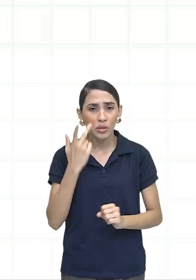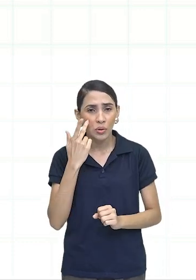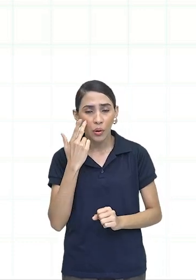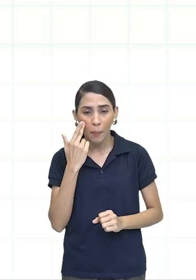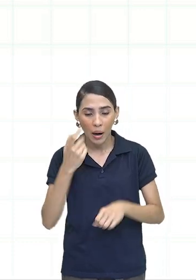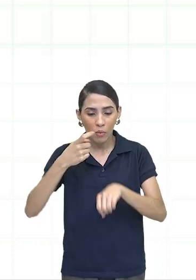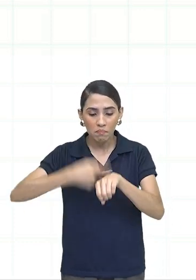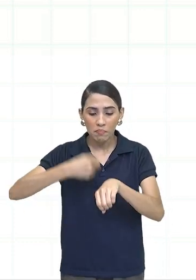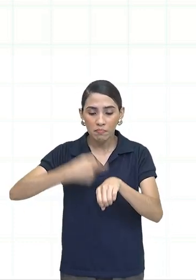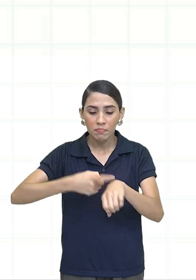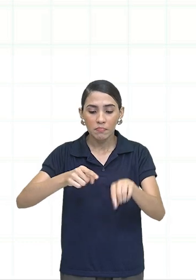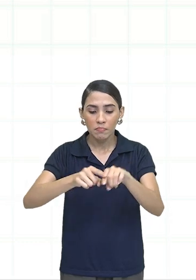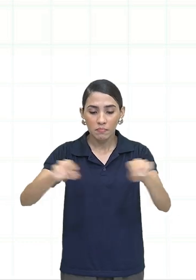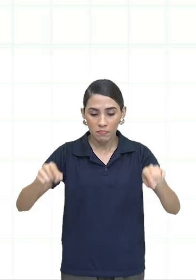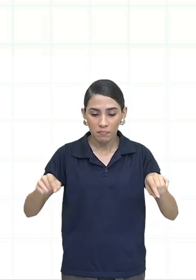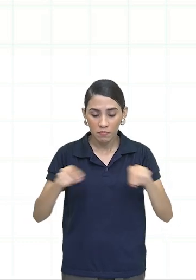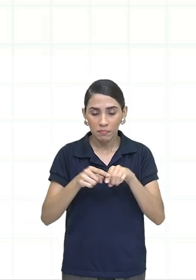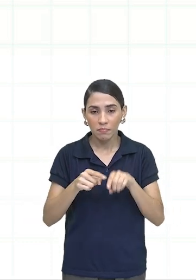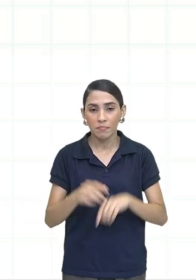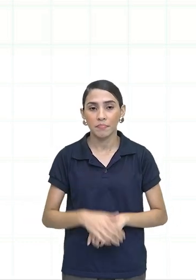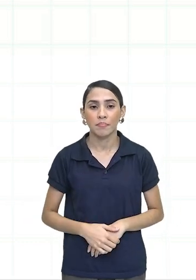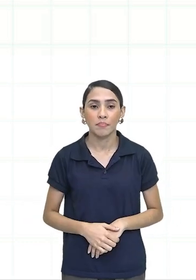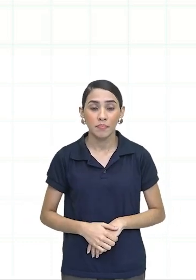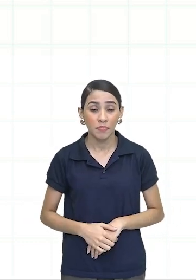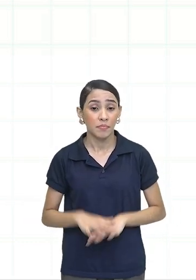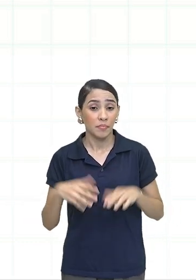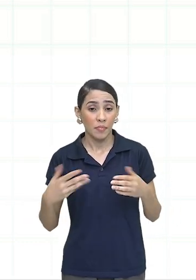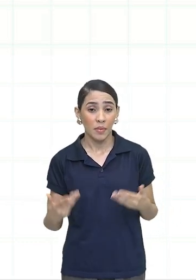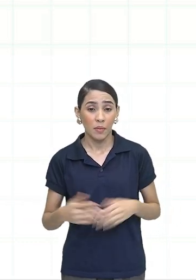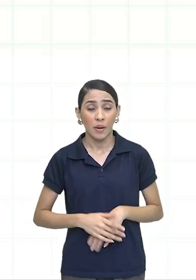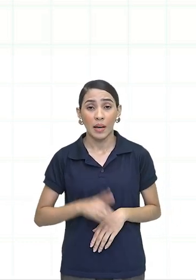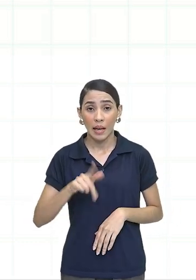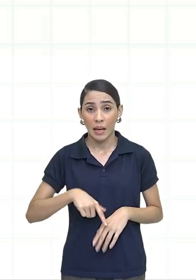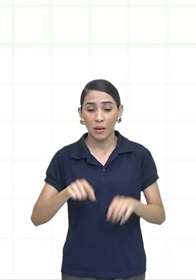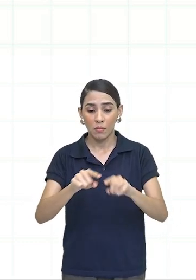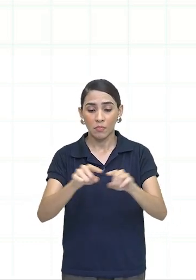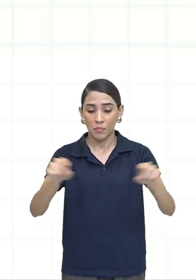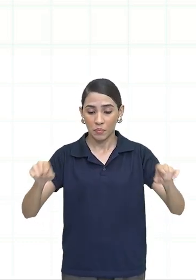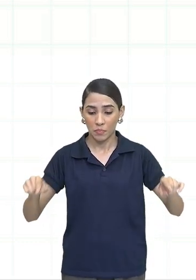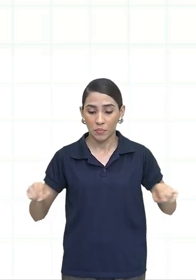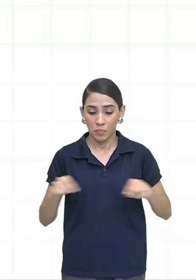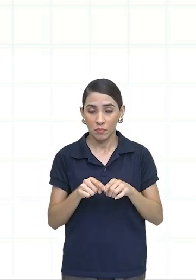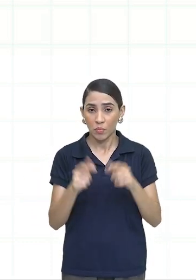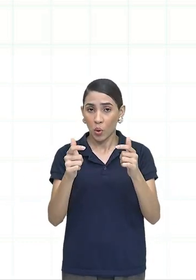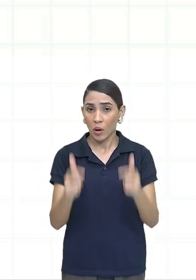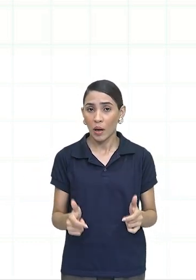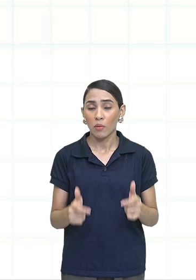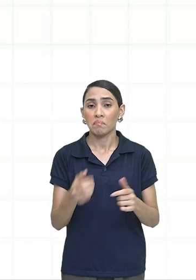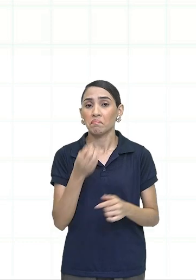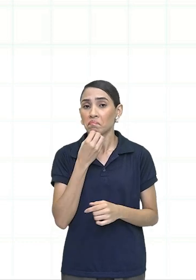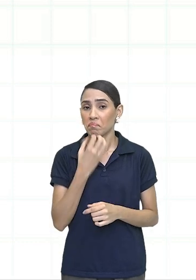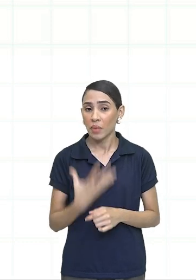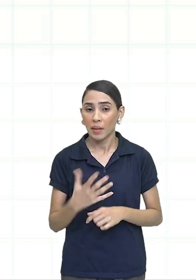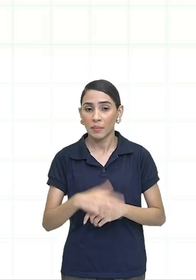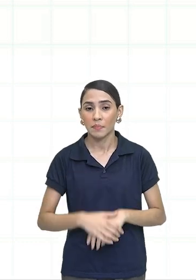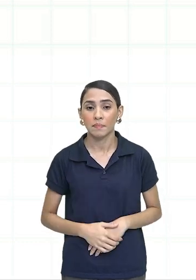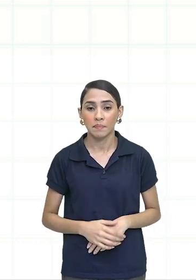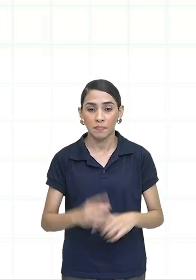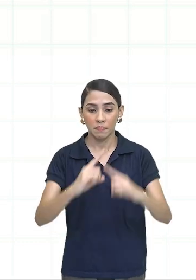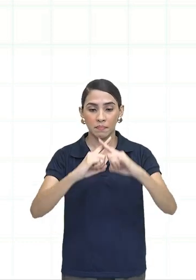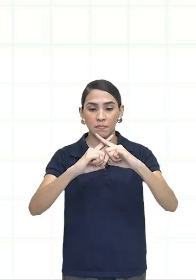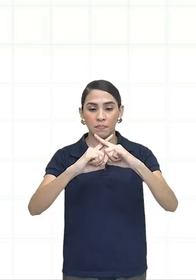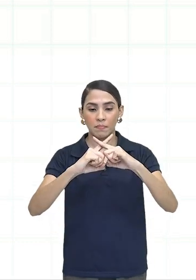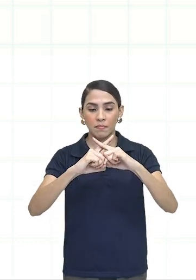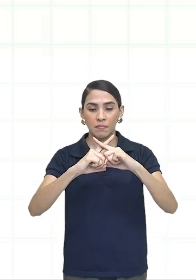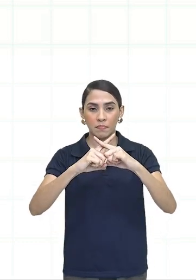ou quadra poliesportiva, por exemplo. Então, é um espaço bem tranquilo, né? Você marca o X ali